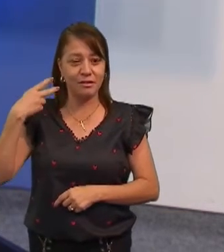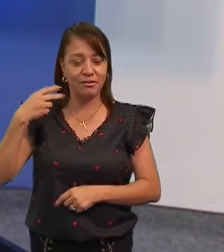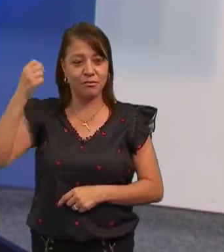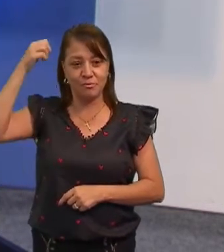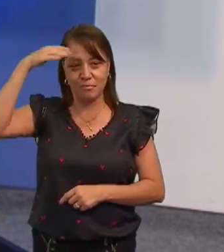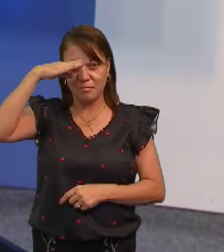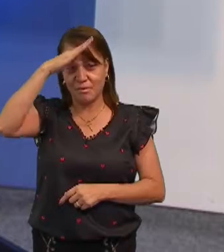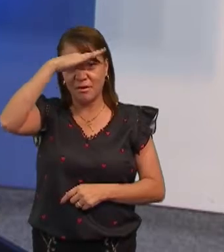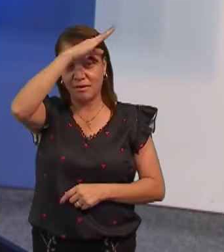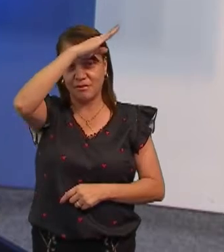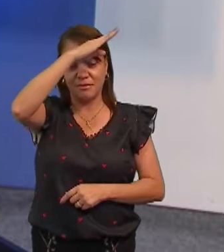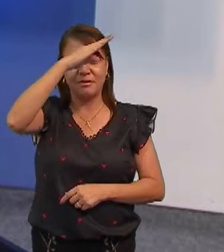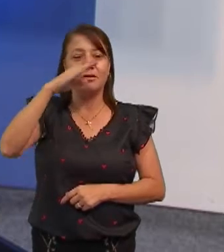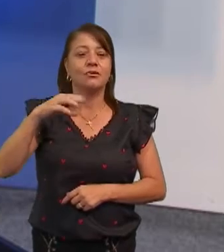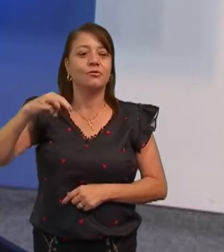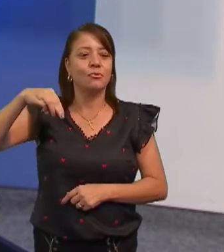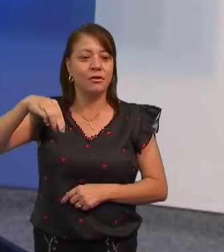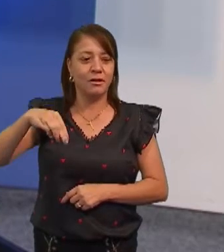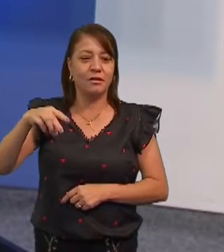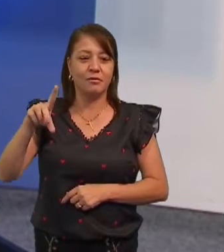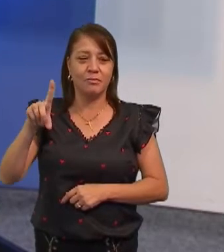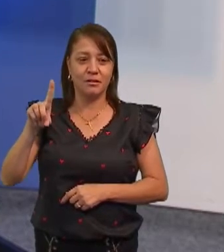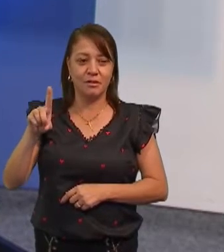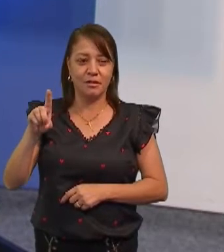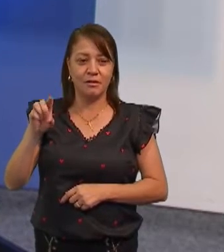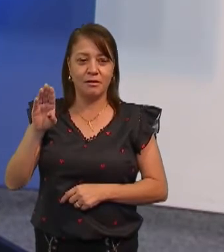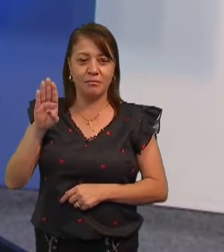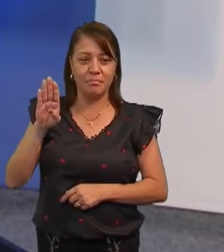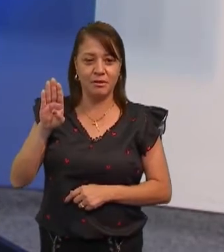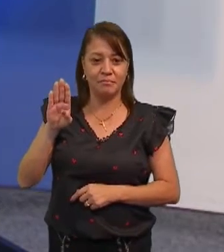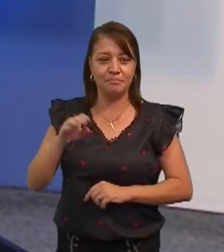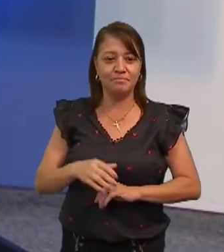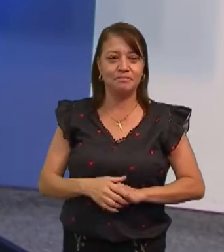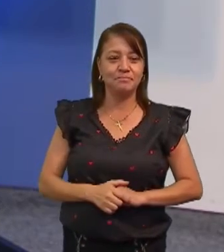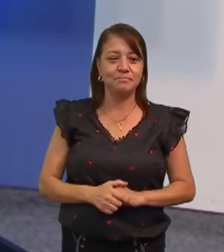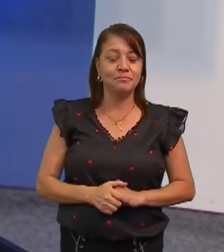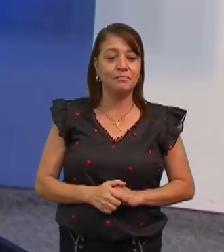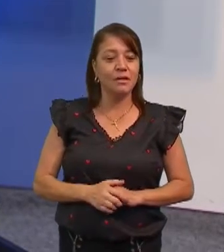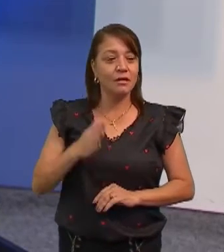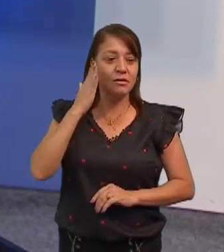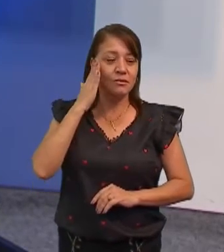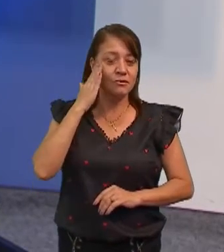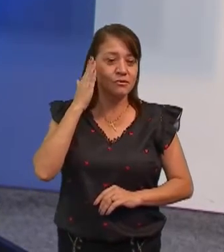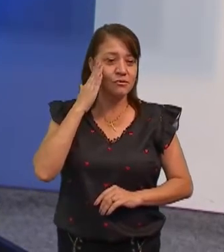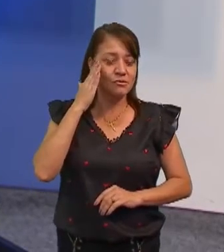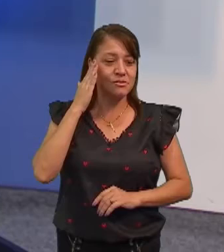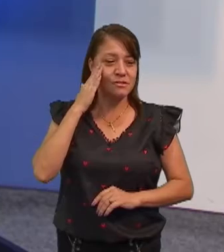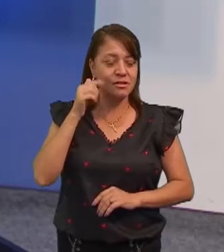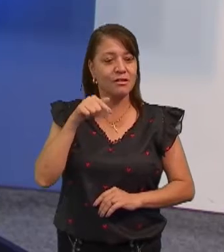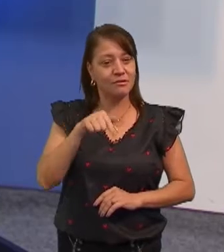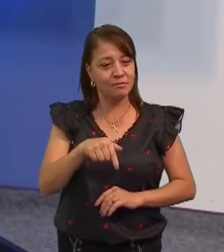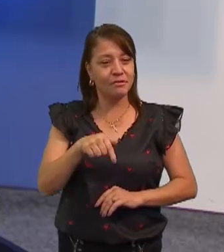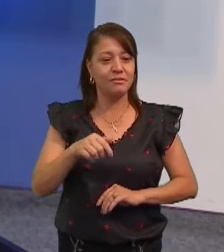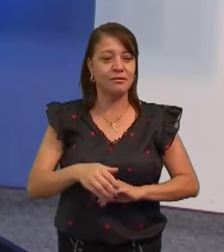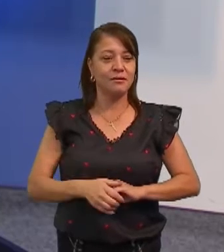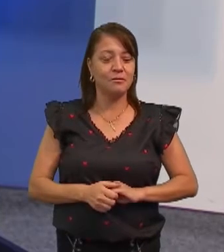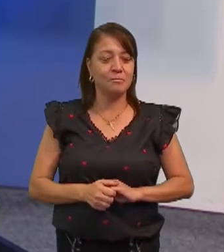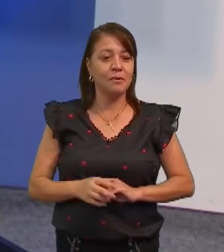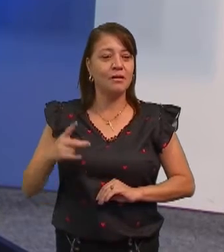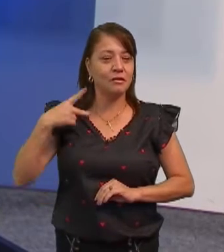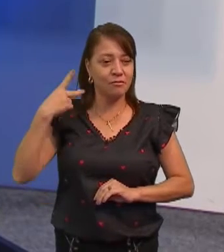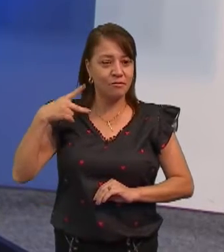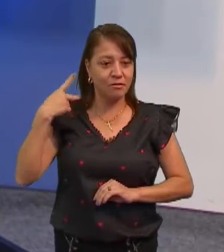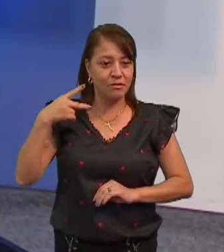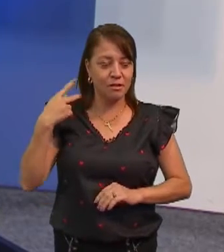Siqueira do MDB Vereador eu sei que eh o Mandato do senhor o senhor né na na vereança